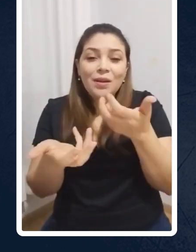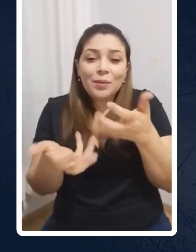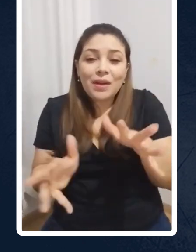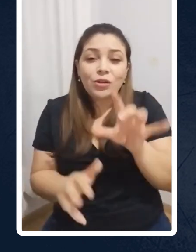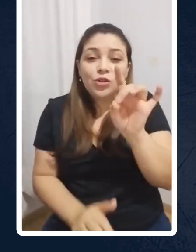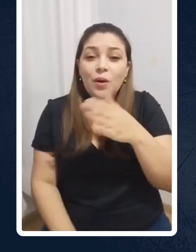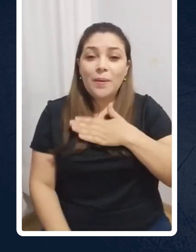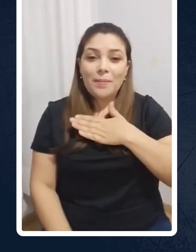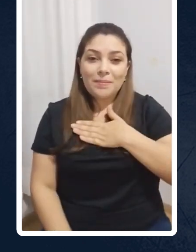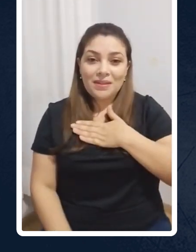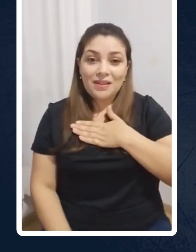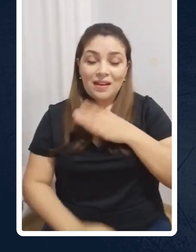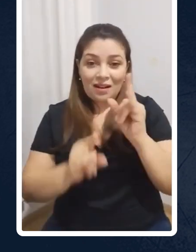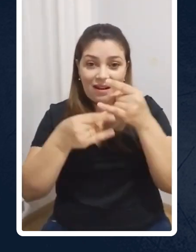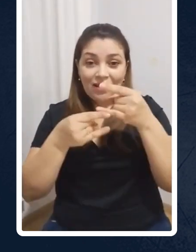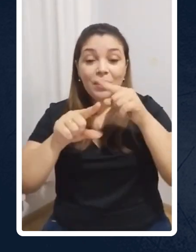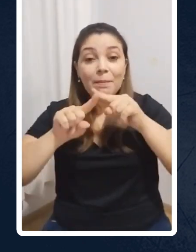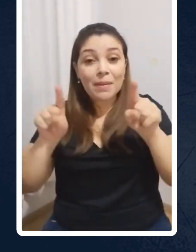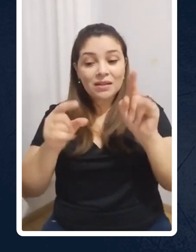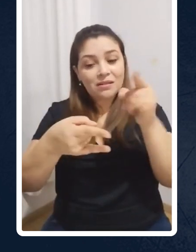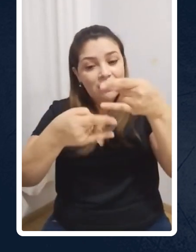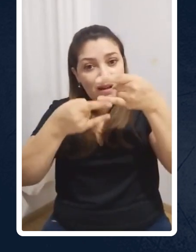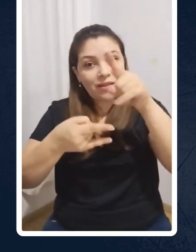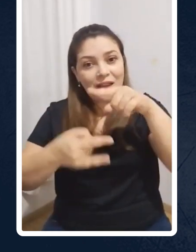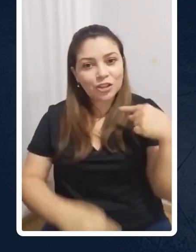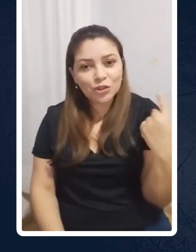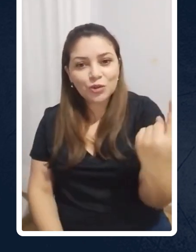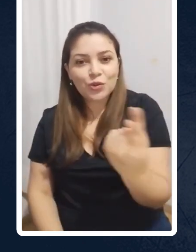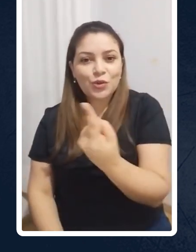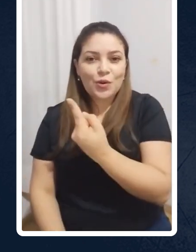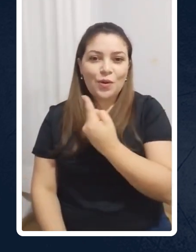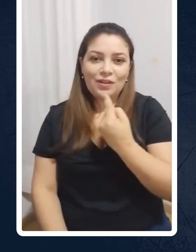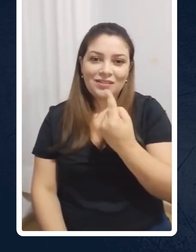da mãe, do profissional,